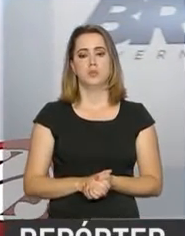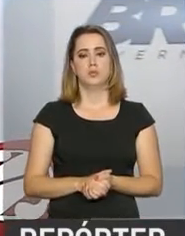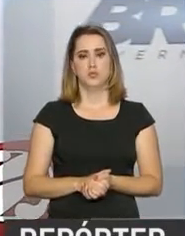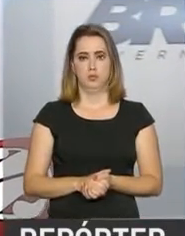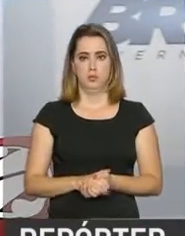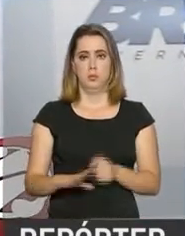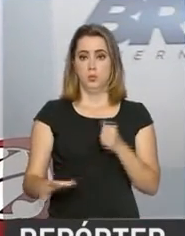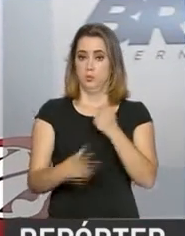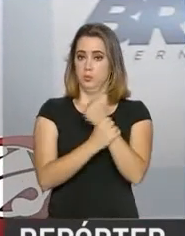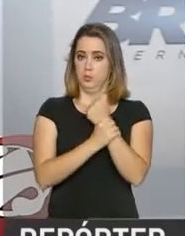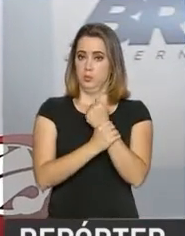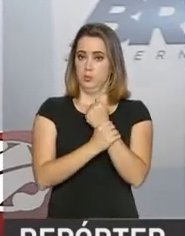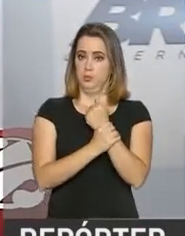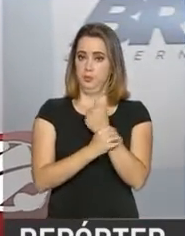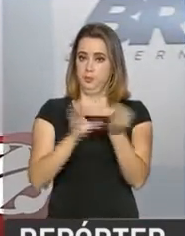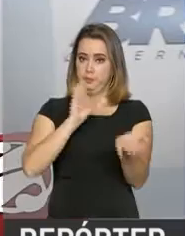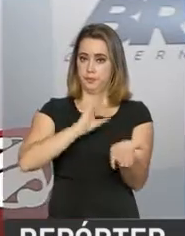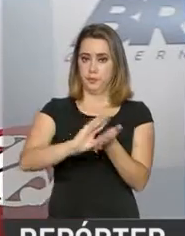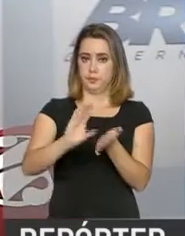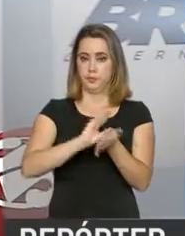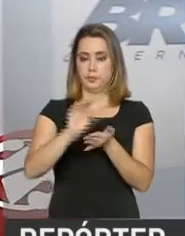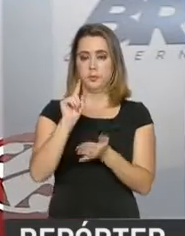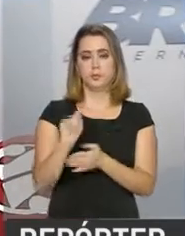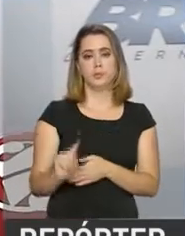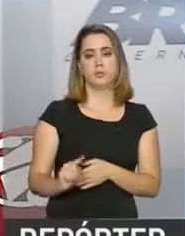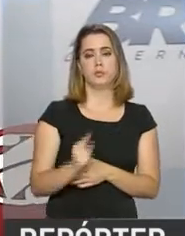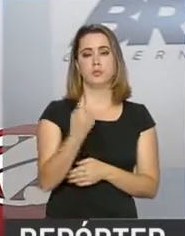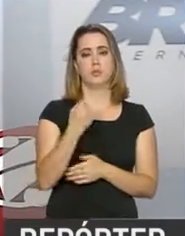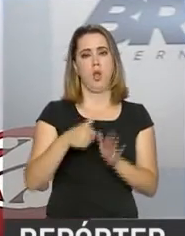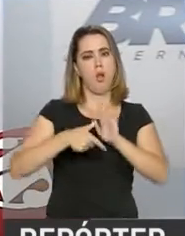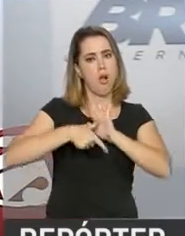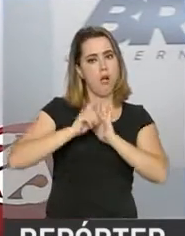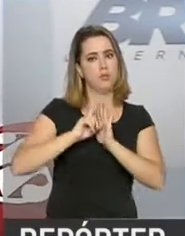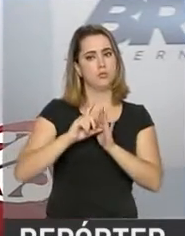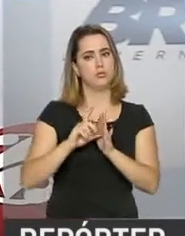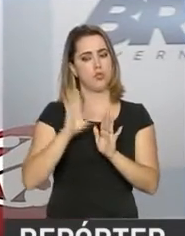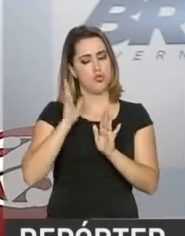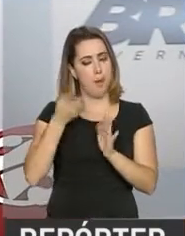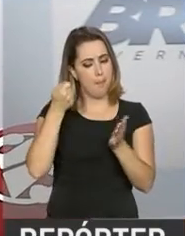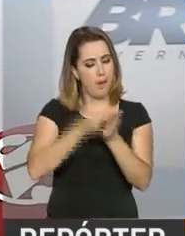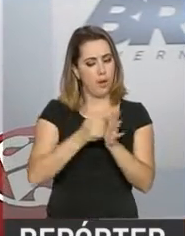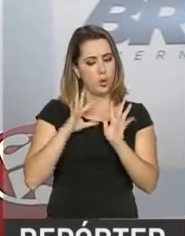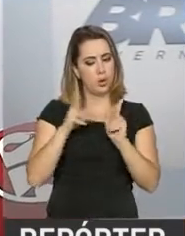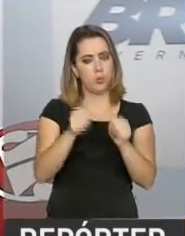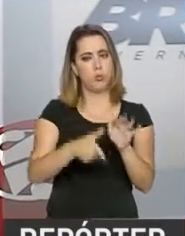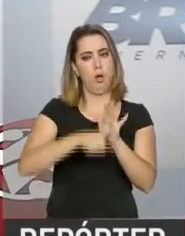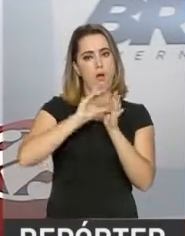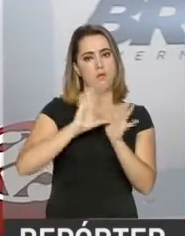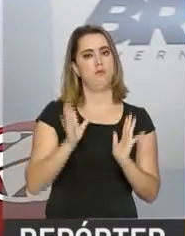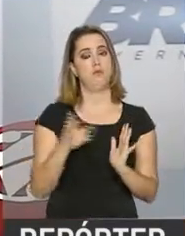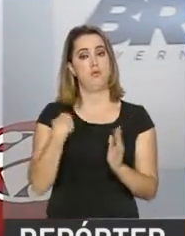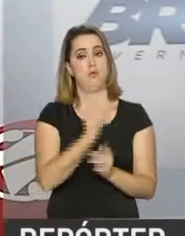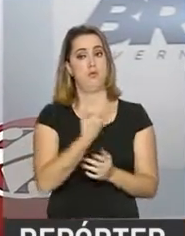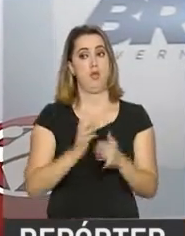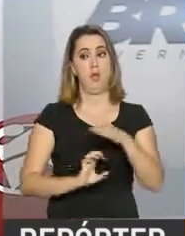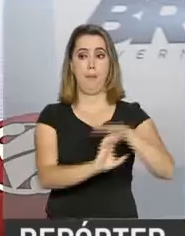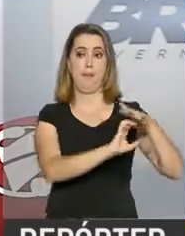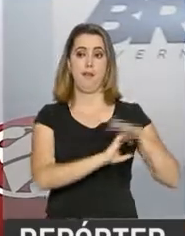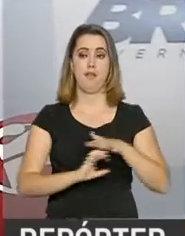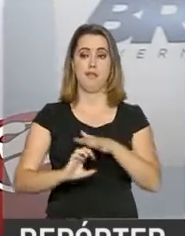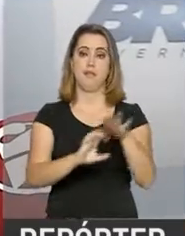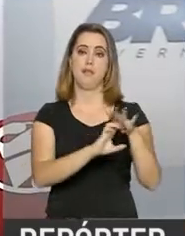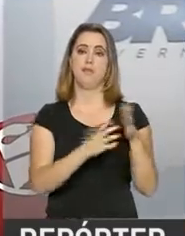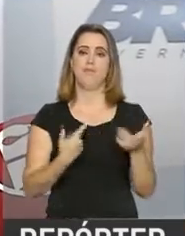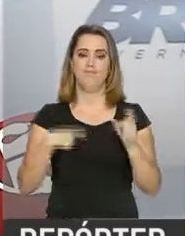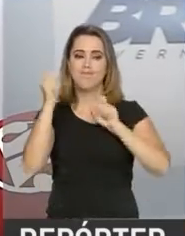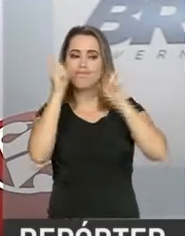do repasse uma antecipada nós vamos ter mais empresas mais construtoras